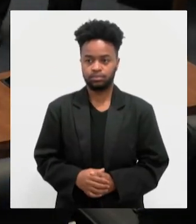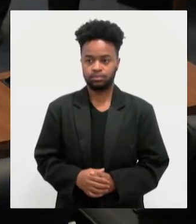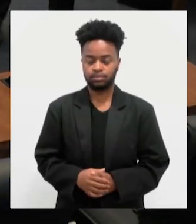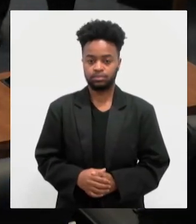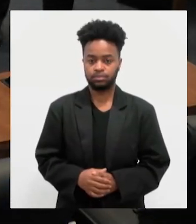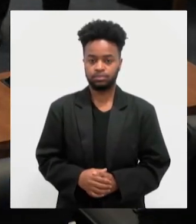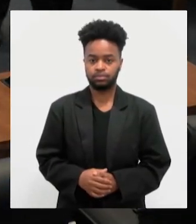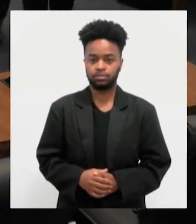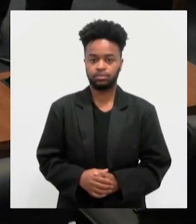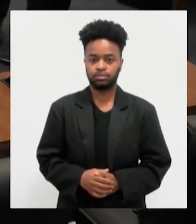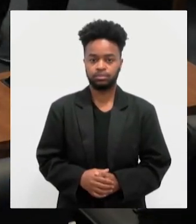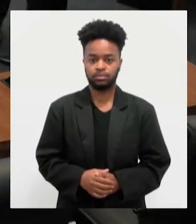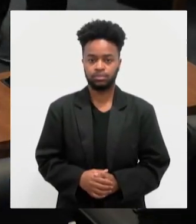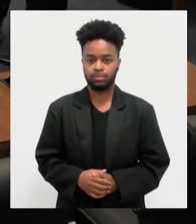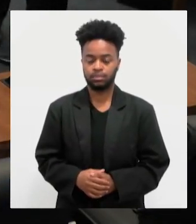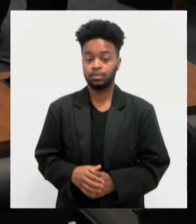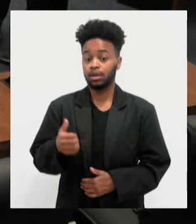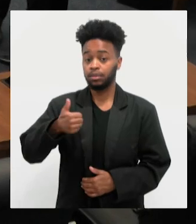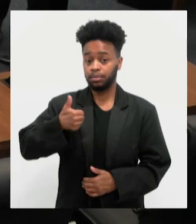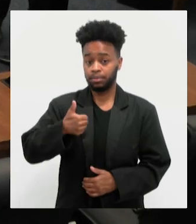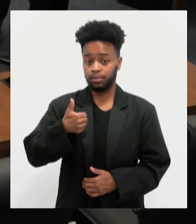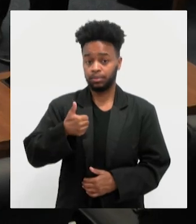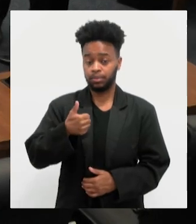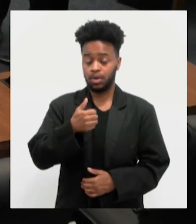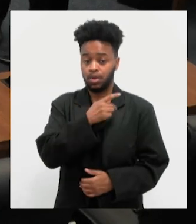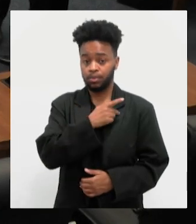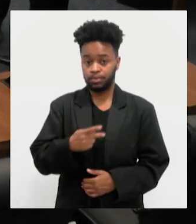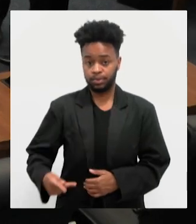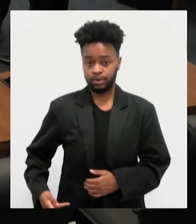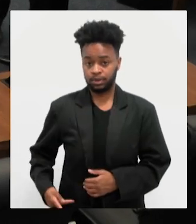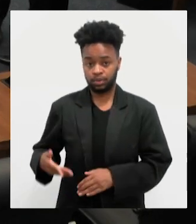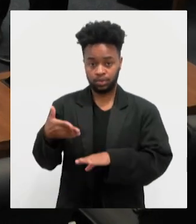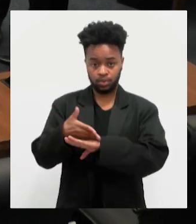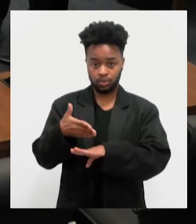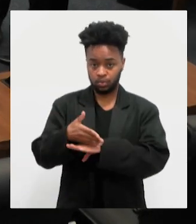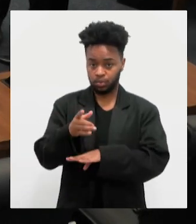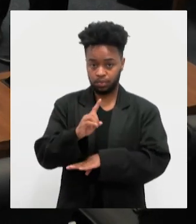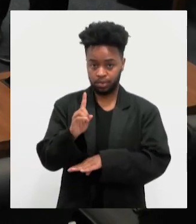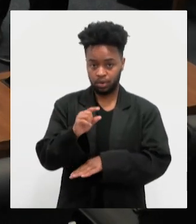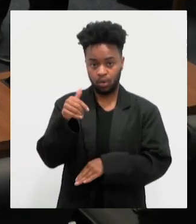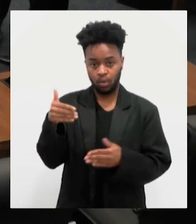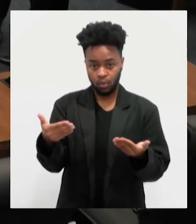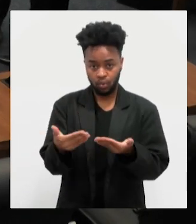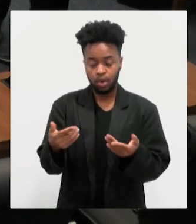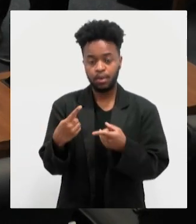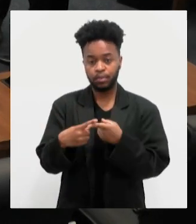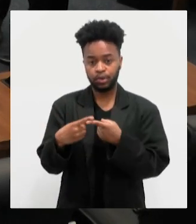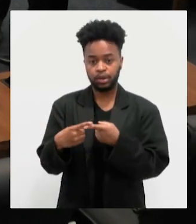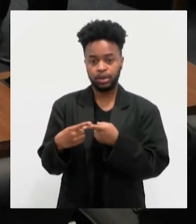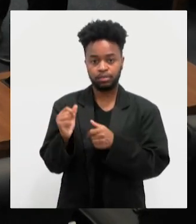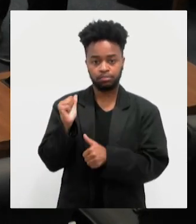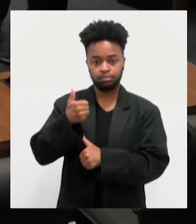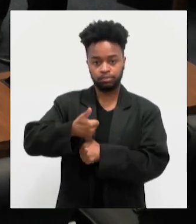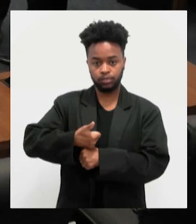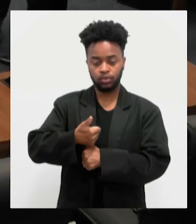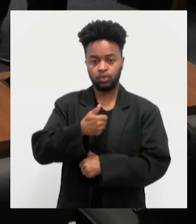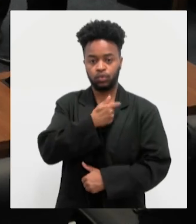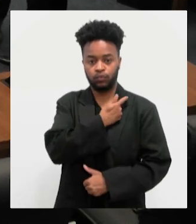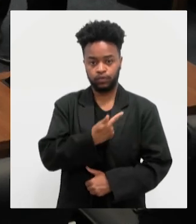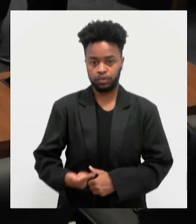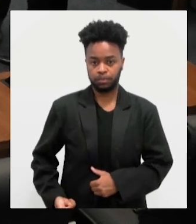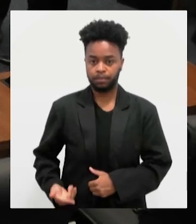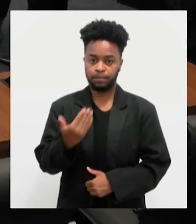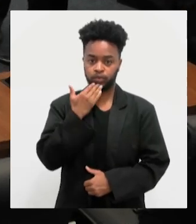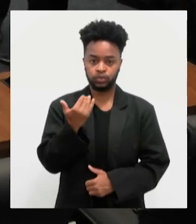porém, o presidente não está presidindo por motivos de estar ocupando o cargo de governador. Pediu desculpa a